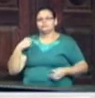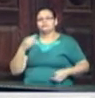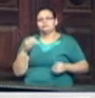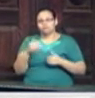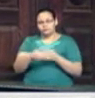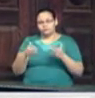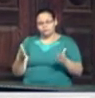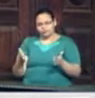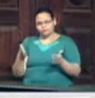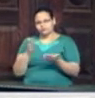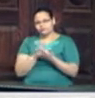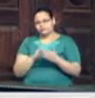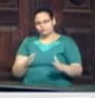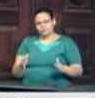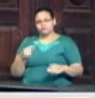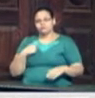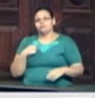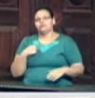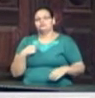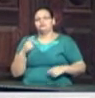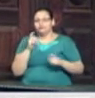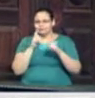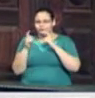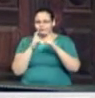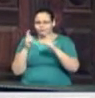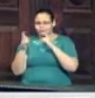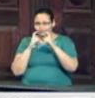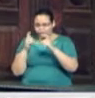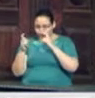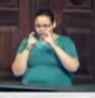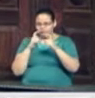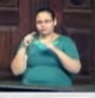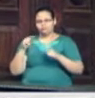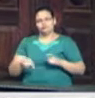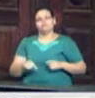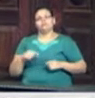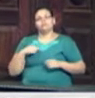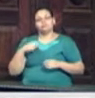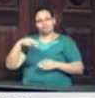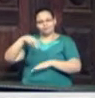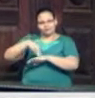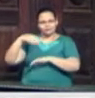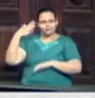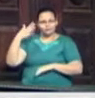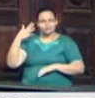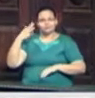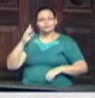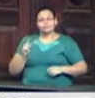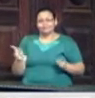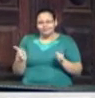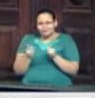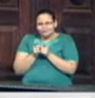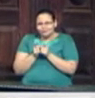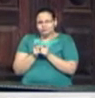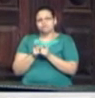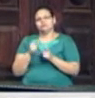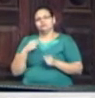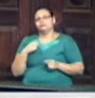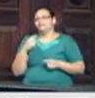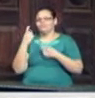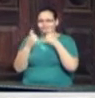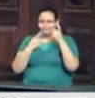nossa visão. Eu venho discutir nessa tribuna, senhor presidente, o curtíssimo prazo. Essa é a minha